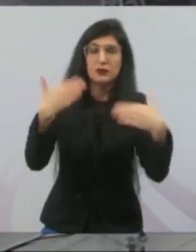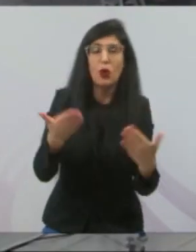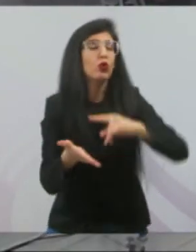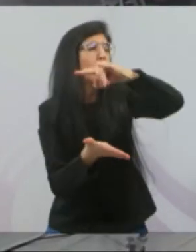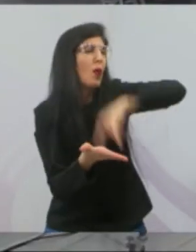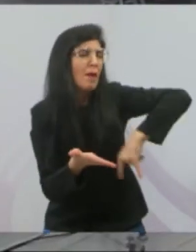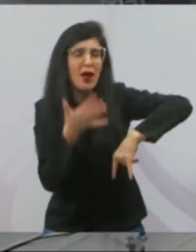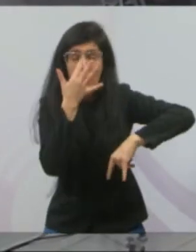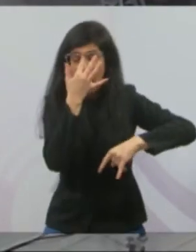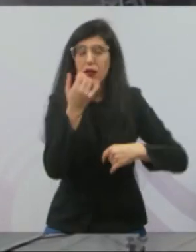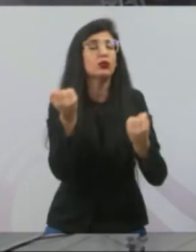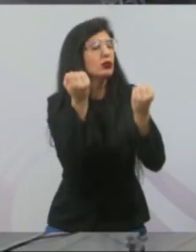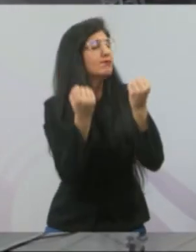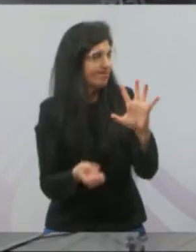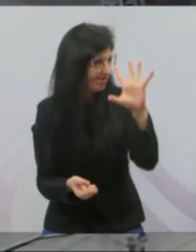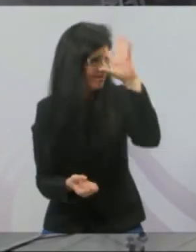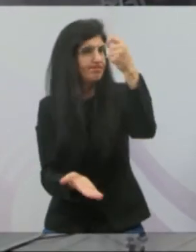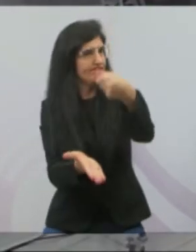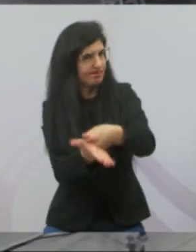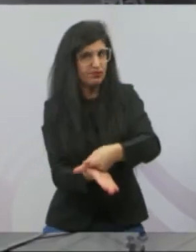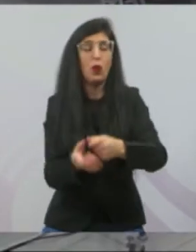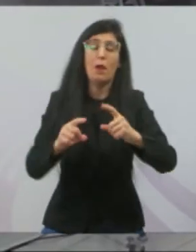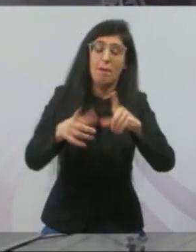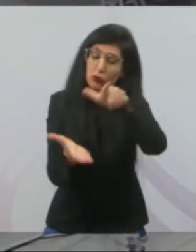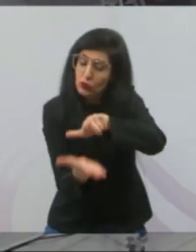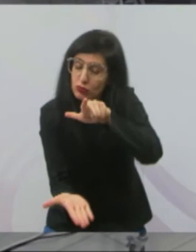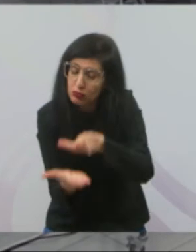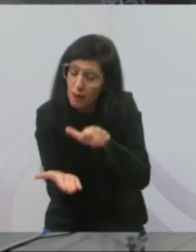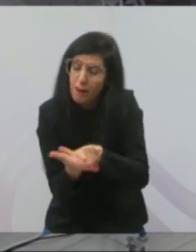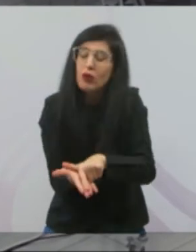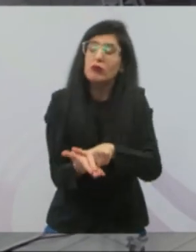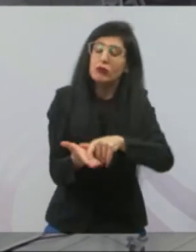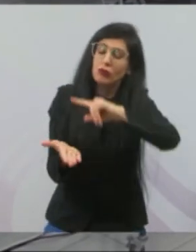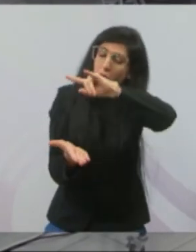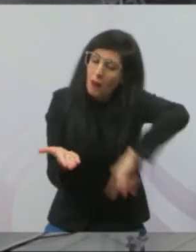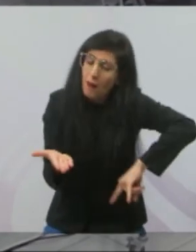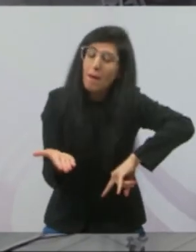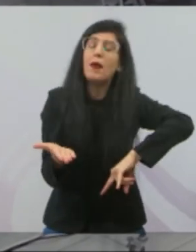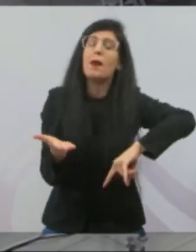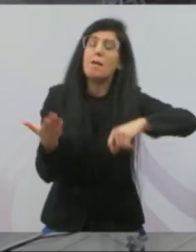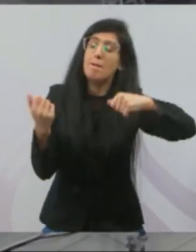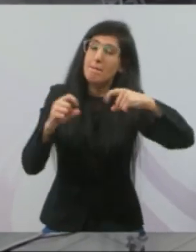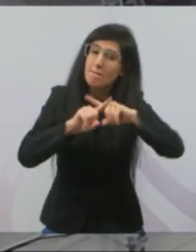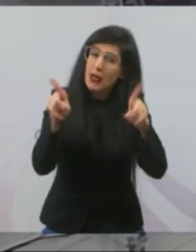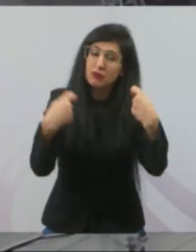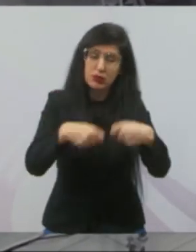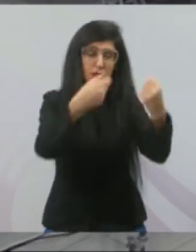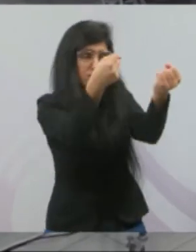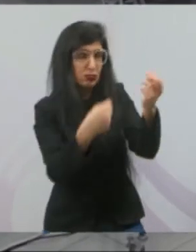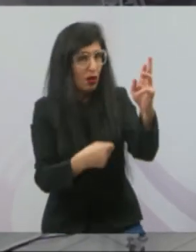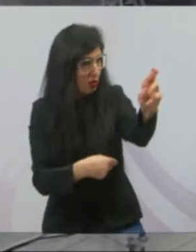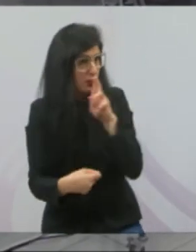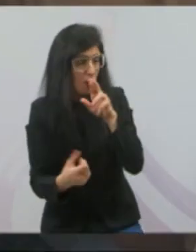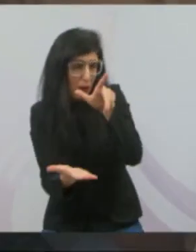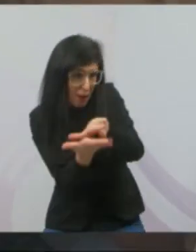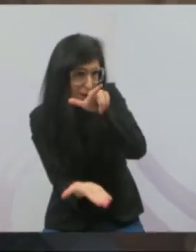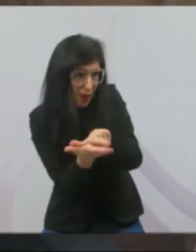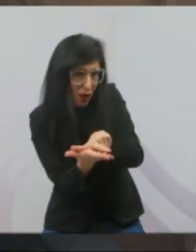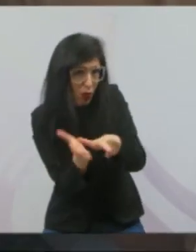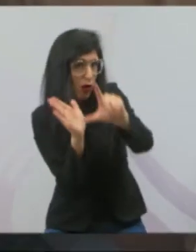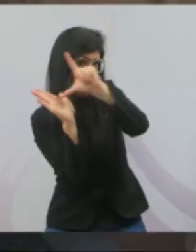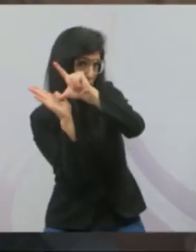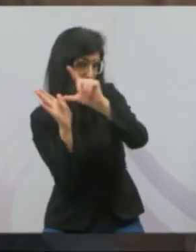para sua informação, Fernando, eu tive em contato com a ASPAD ontem, eles já acharam o local, já conseguiram achar o local e provavelmente